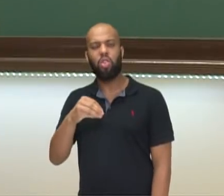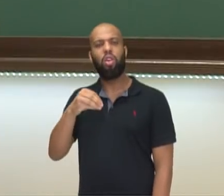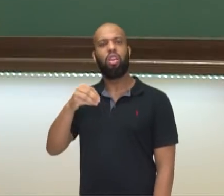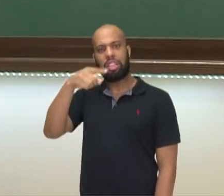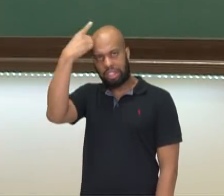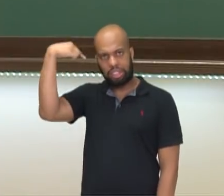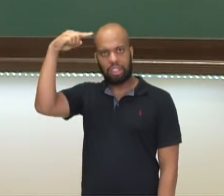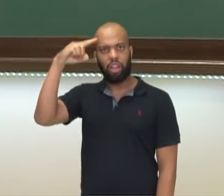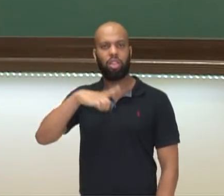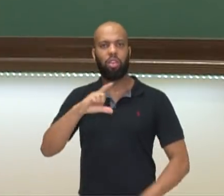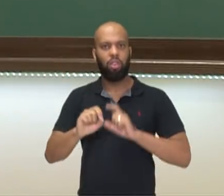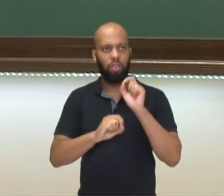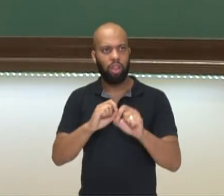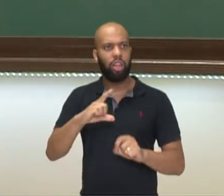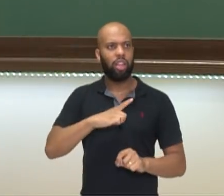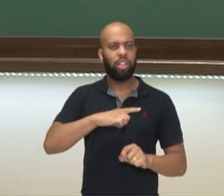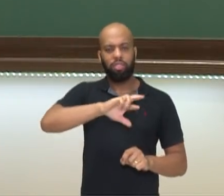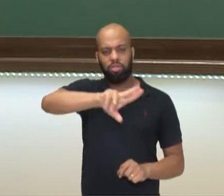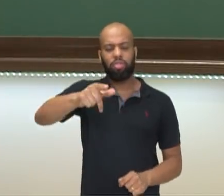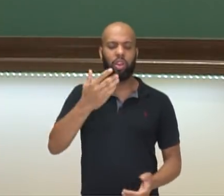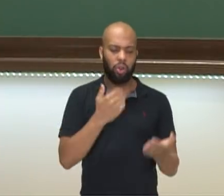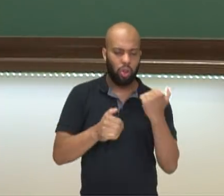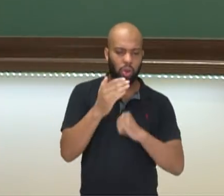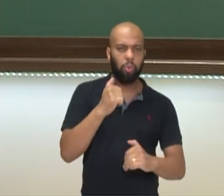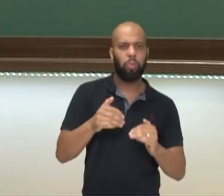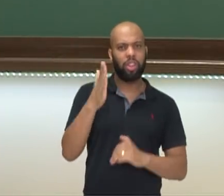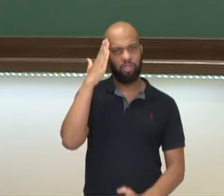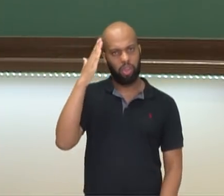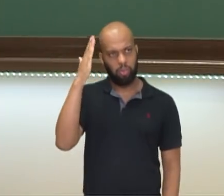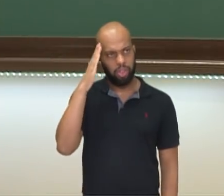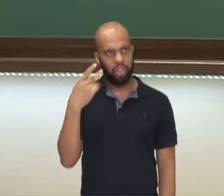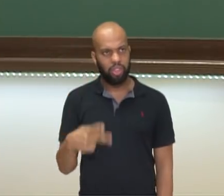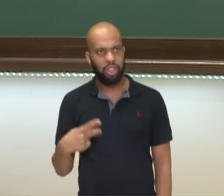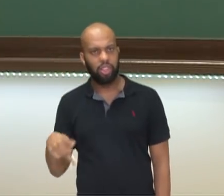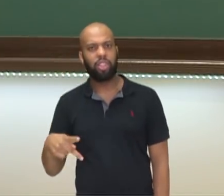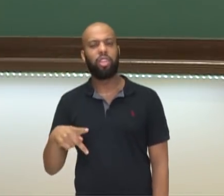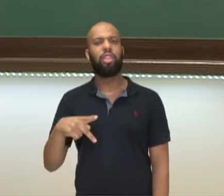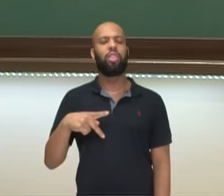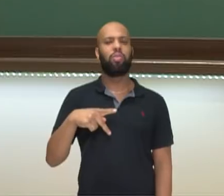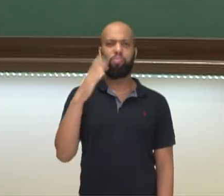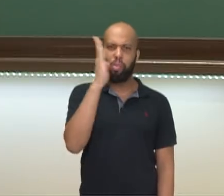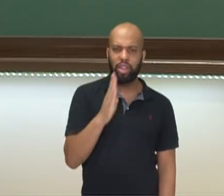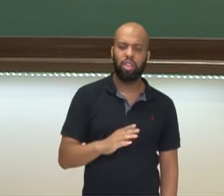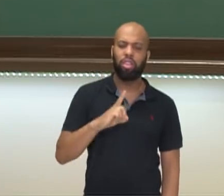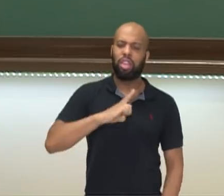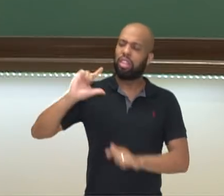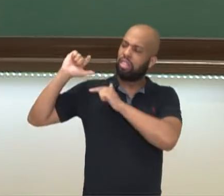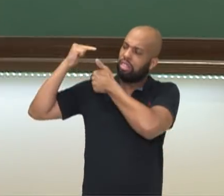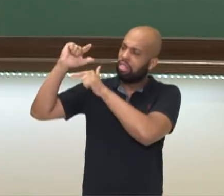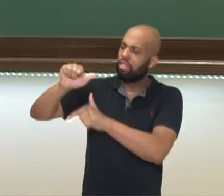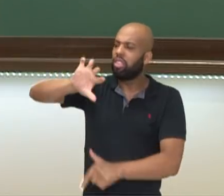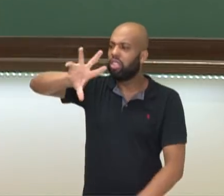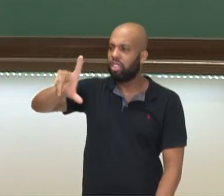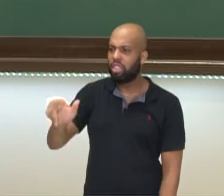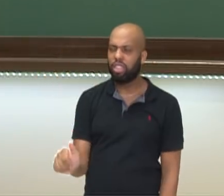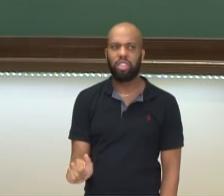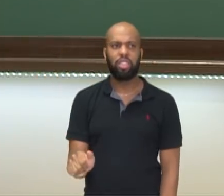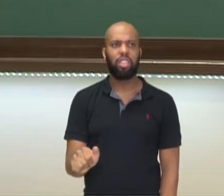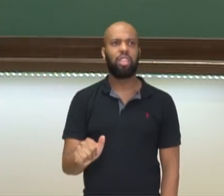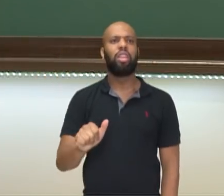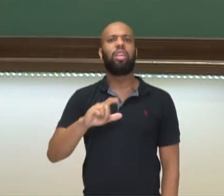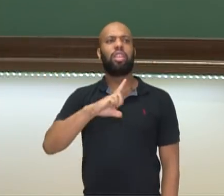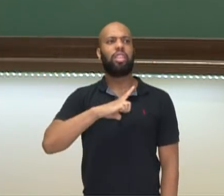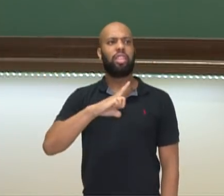riqueza. Inclusive, muitas comidas populares no Brasil vêm do candomblé, vêm da tradição africana. Muitas palavras,